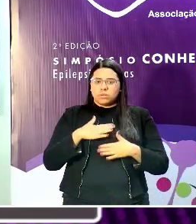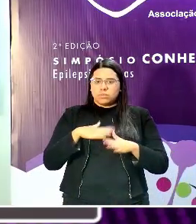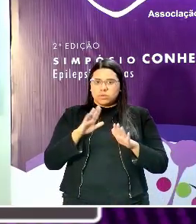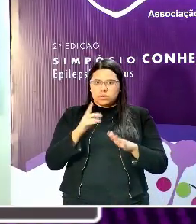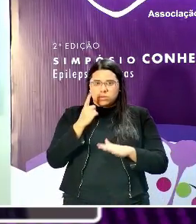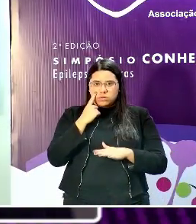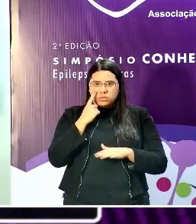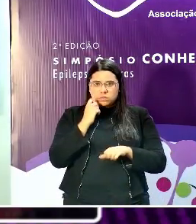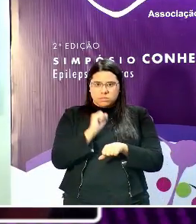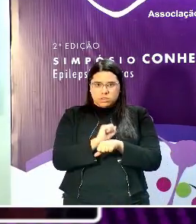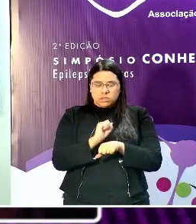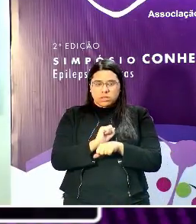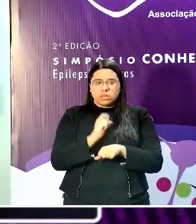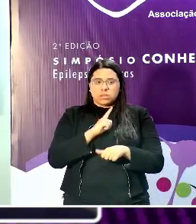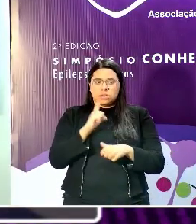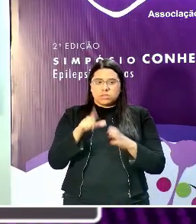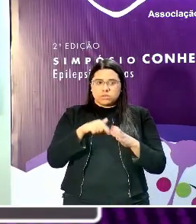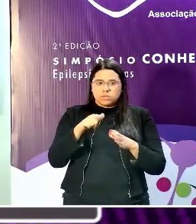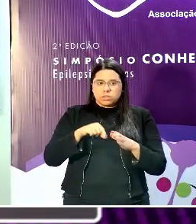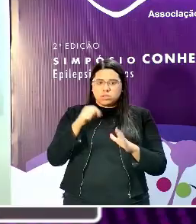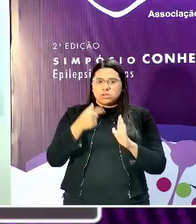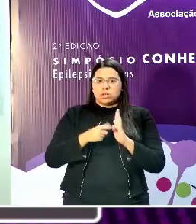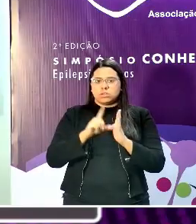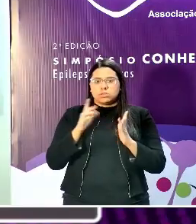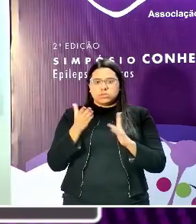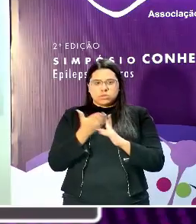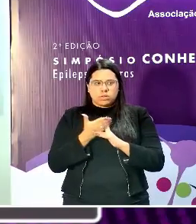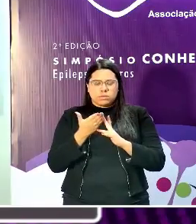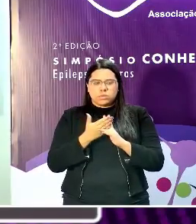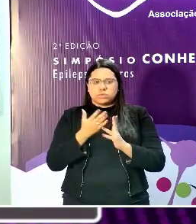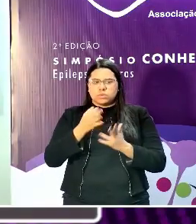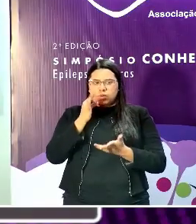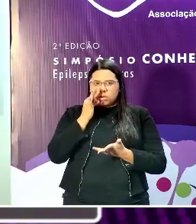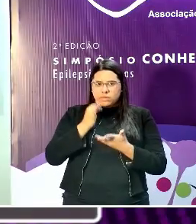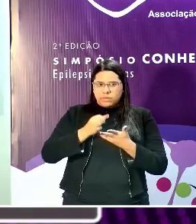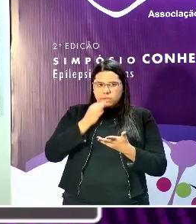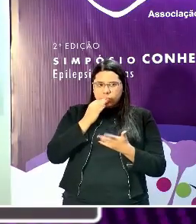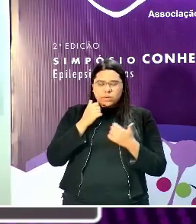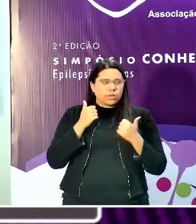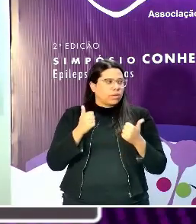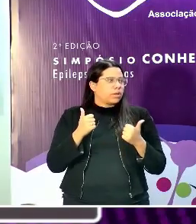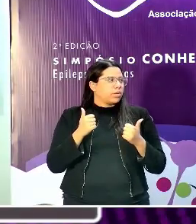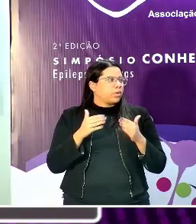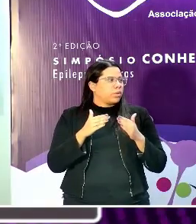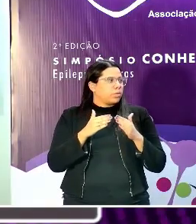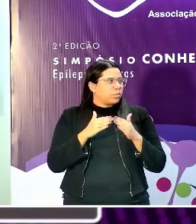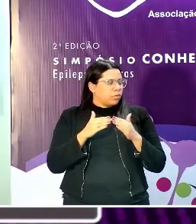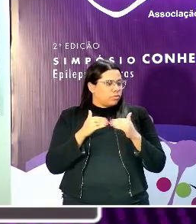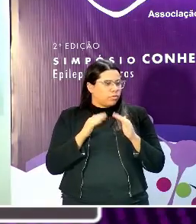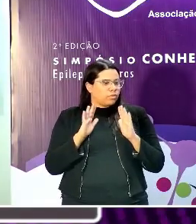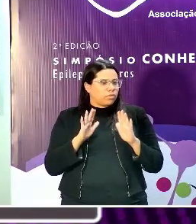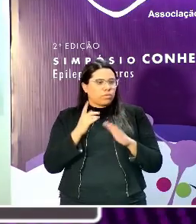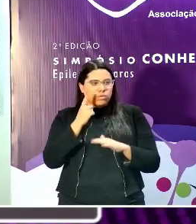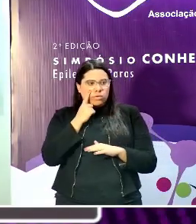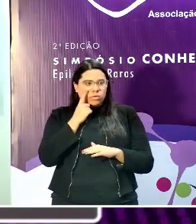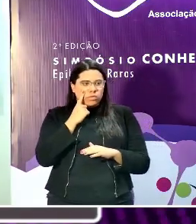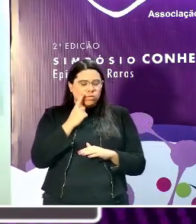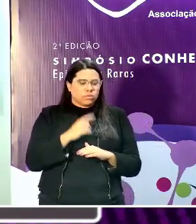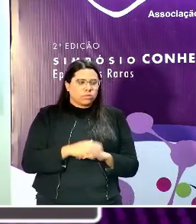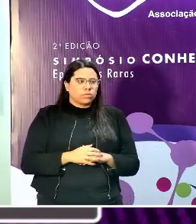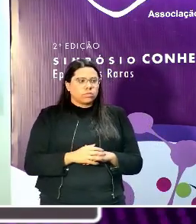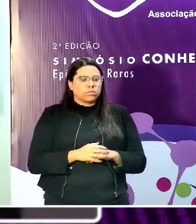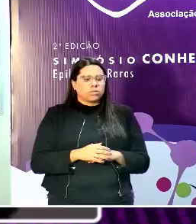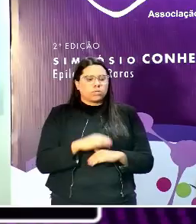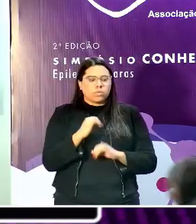gente. Tem sorteio antes de sair para o coffee break. E, olha, por favor, hein? Que o